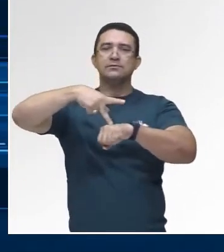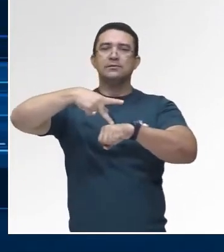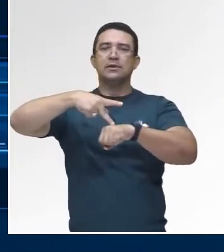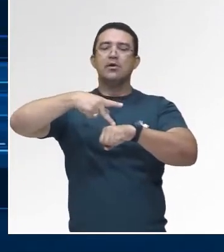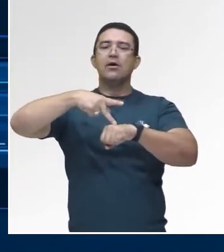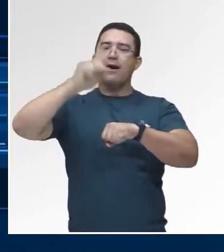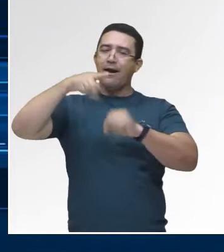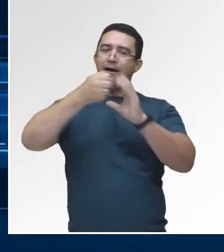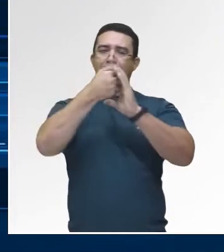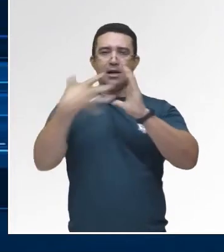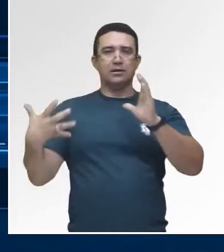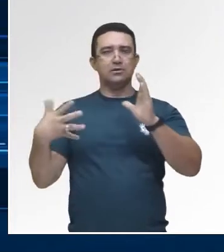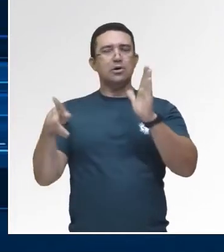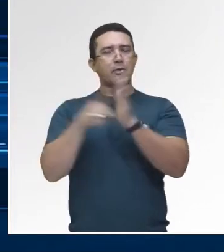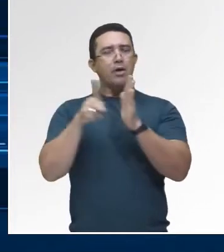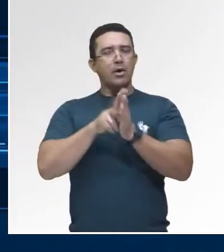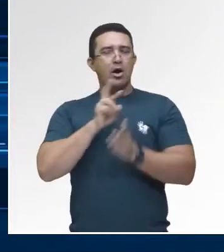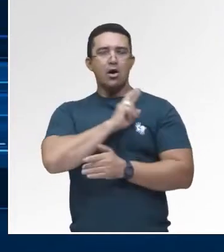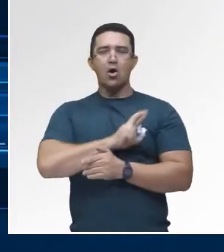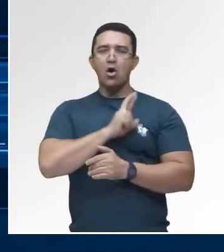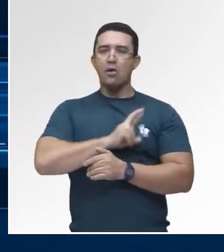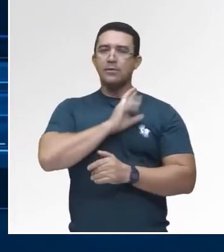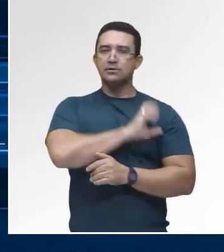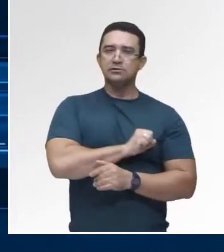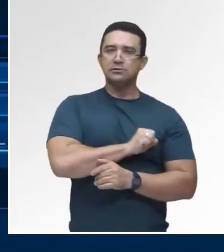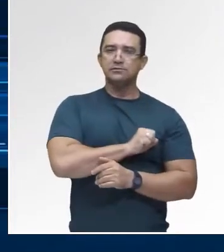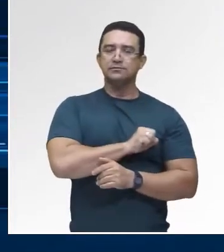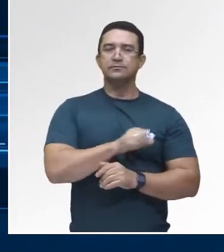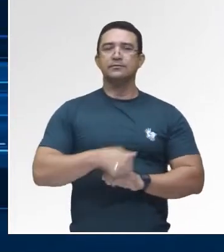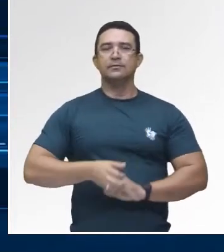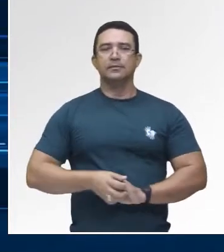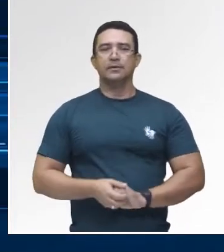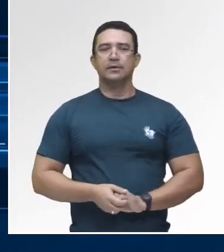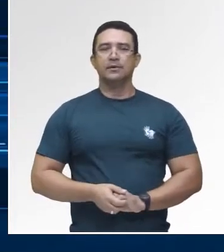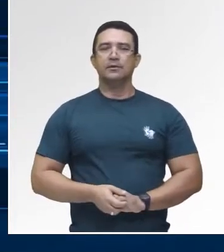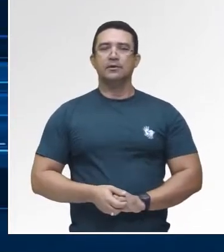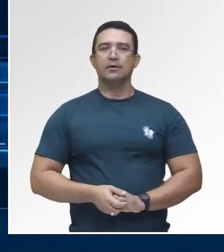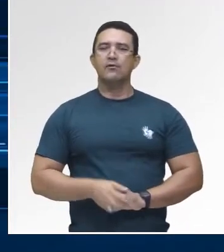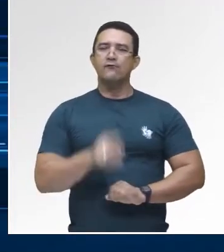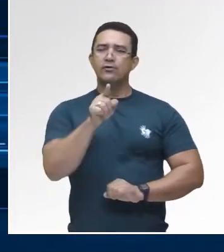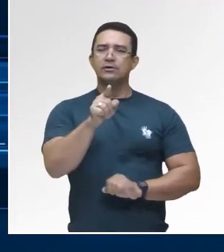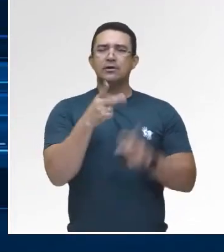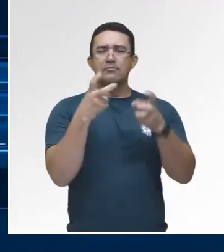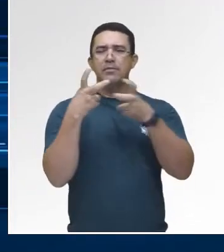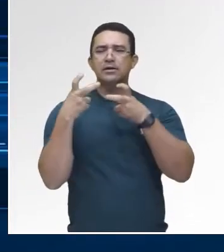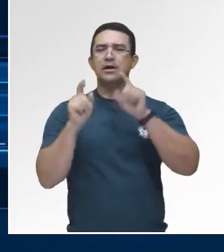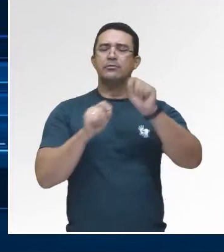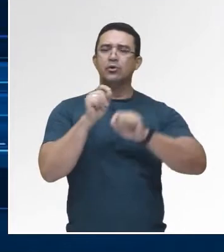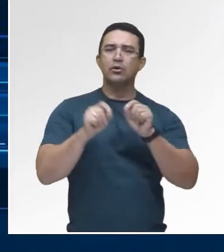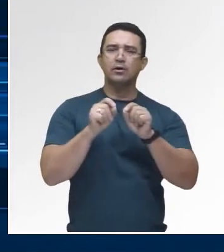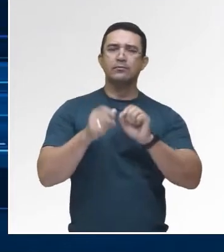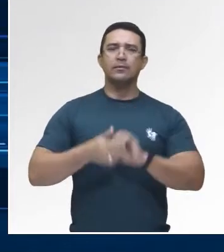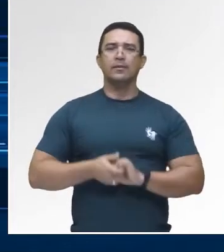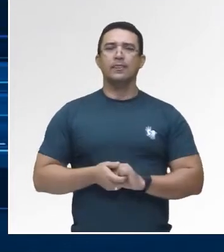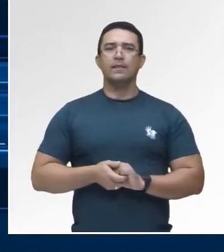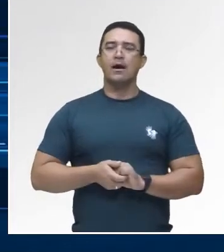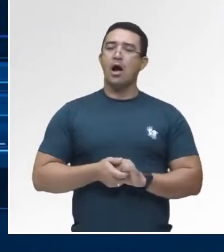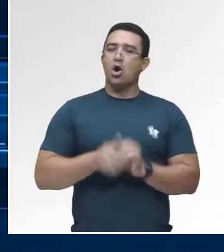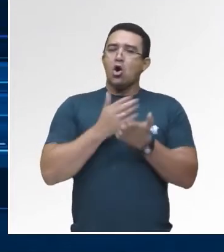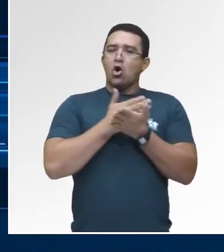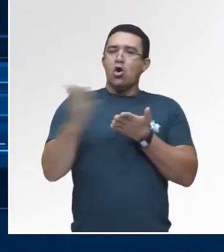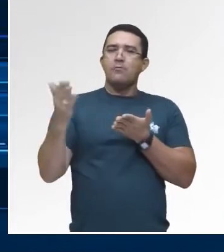uma das características do romantismo. Né? É uma das características. Você vê aí por esse marco